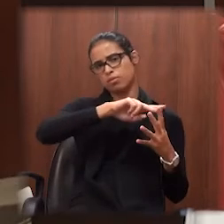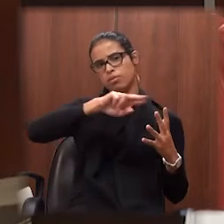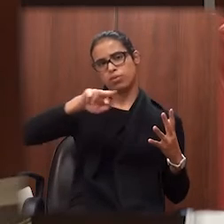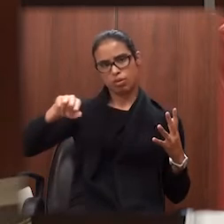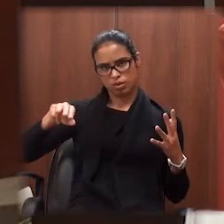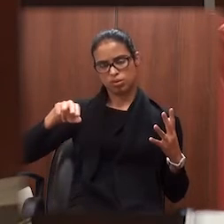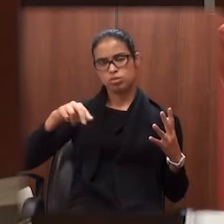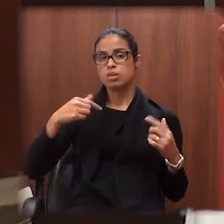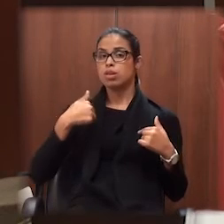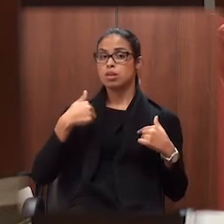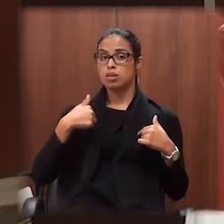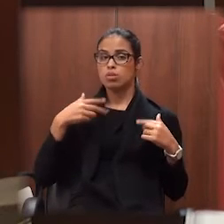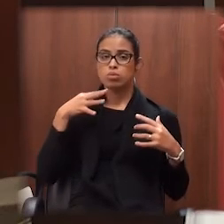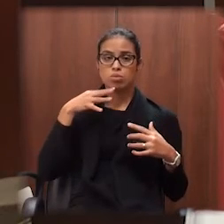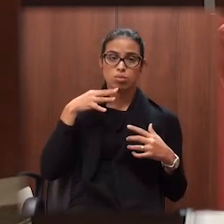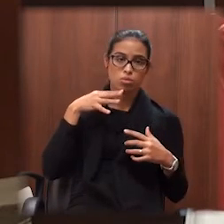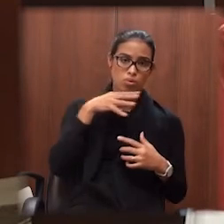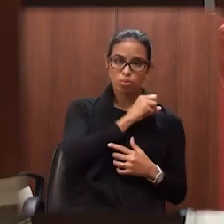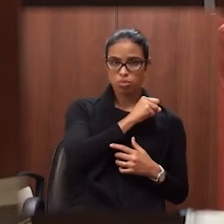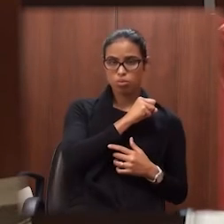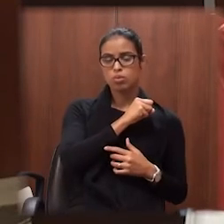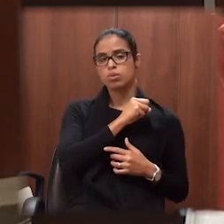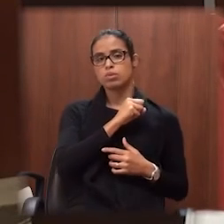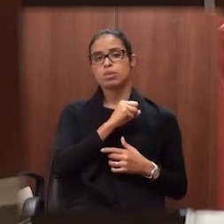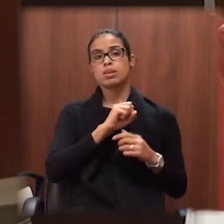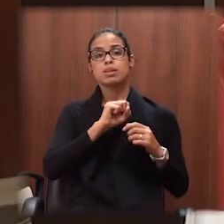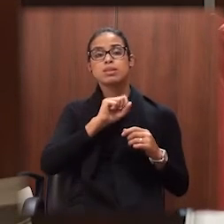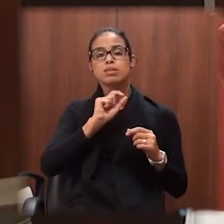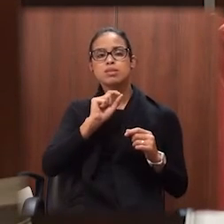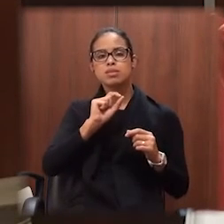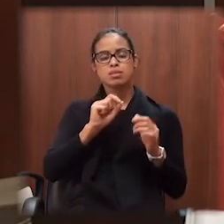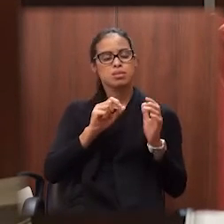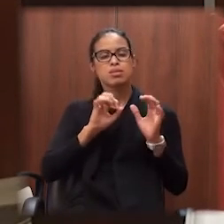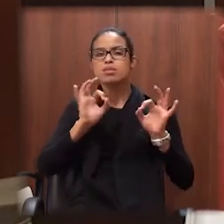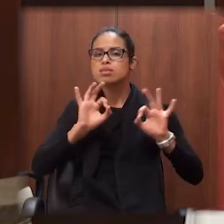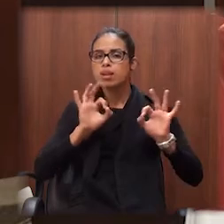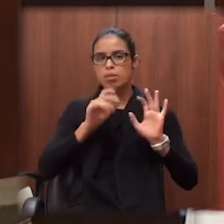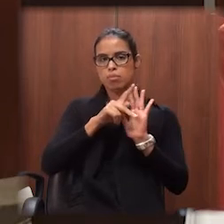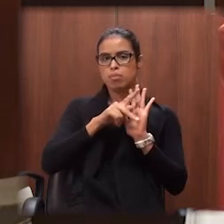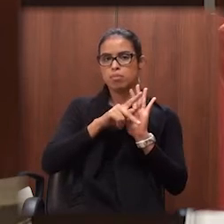Hoje eu chego à conclusão que sem projetos